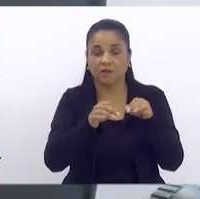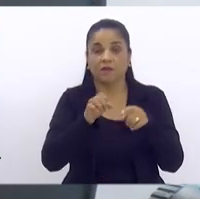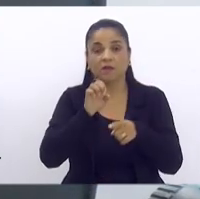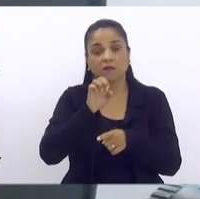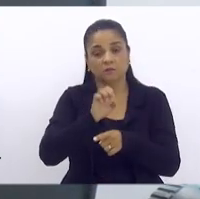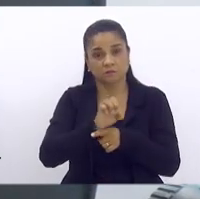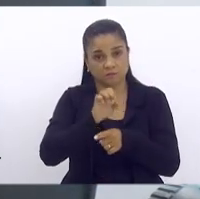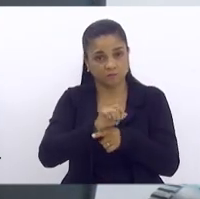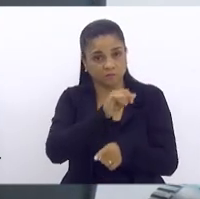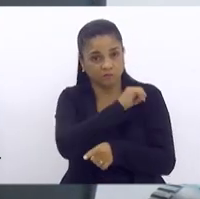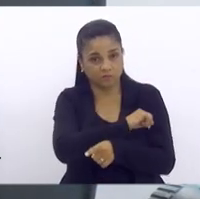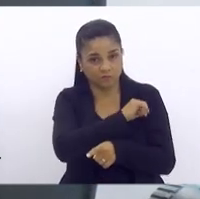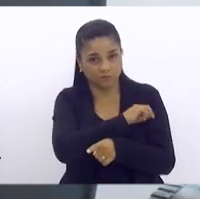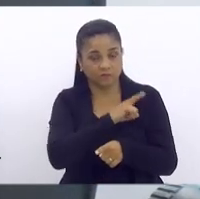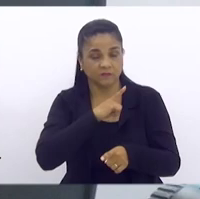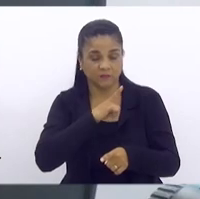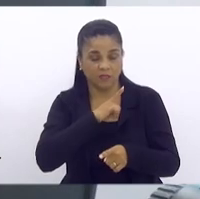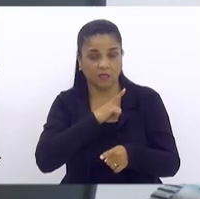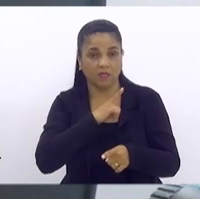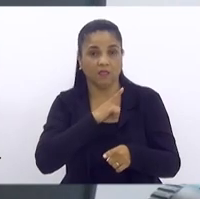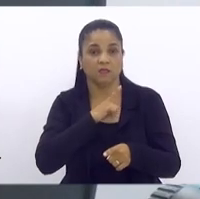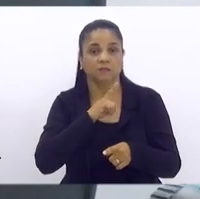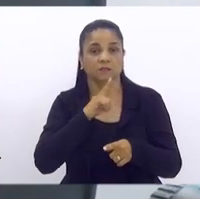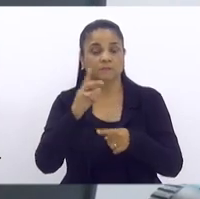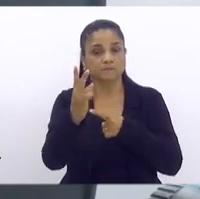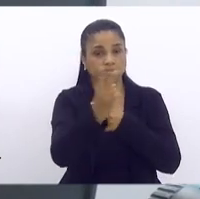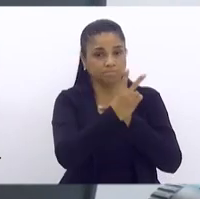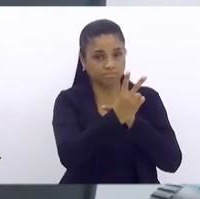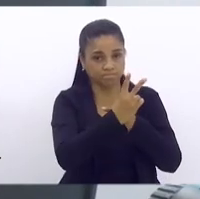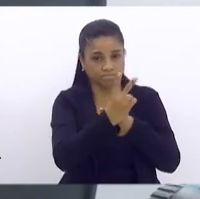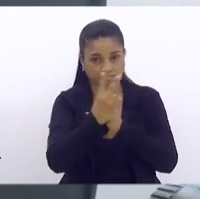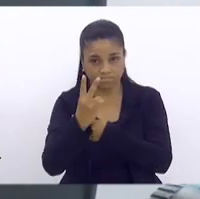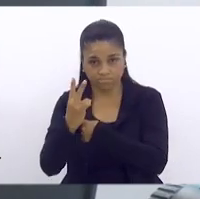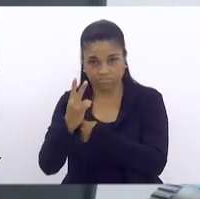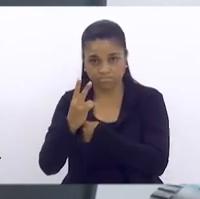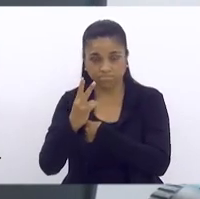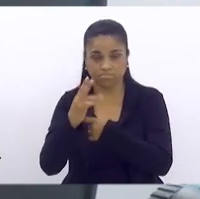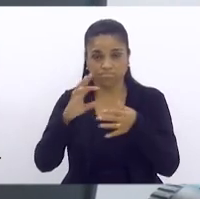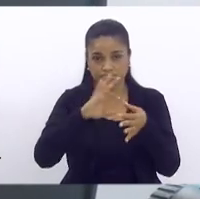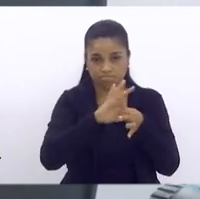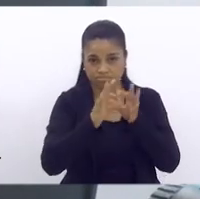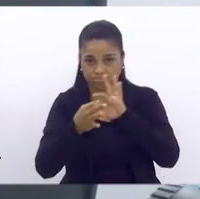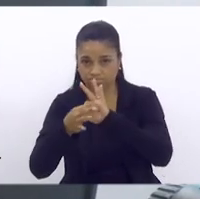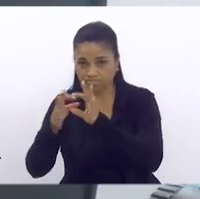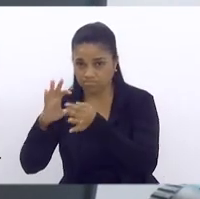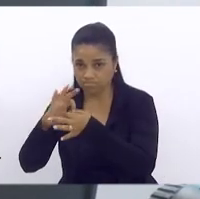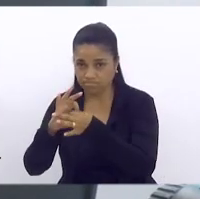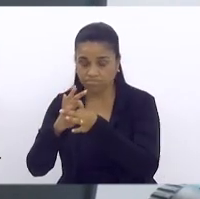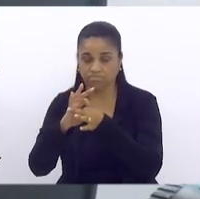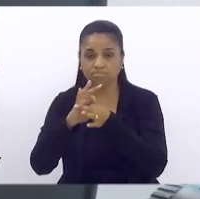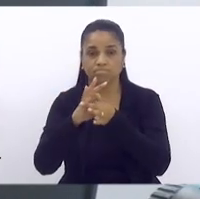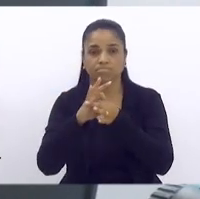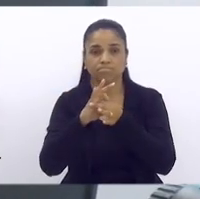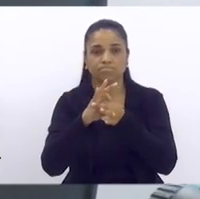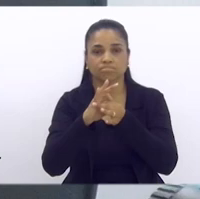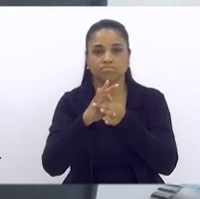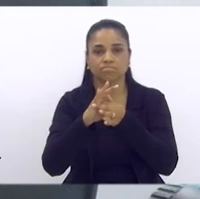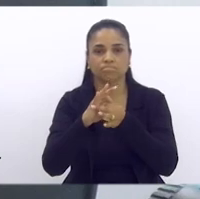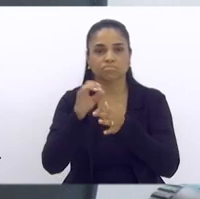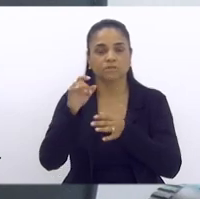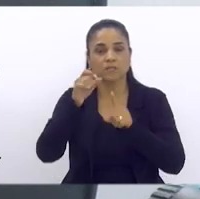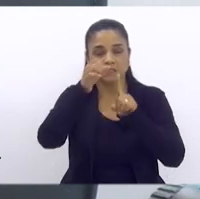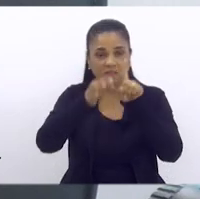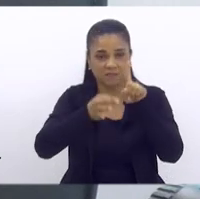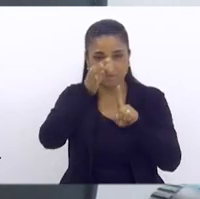Janeiro tem uma rede de proteção que é aí conduzida muito bem pela desembargadora